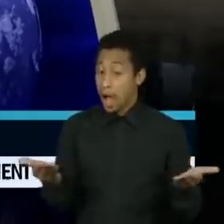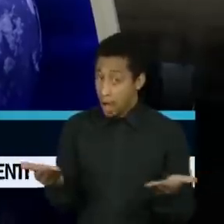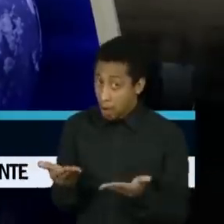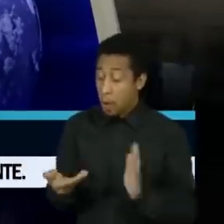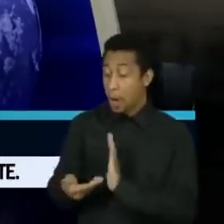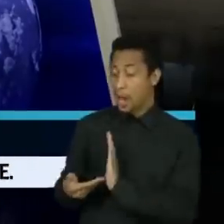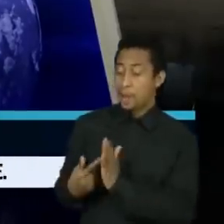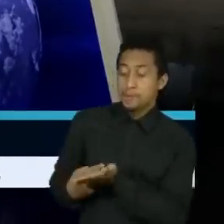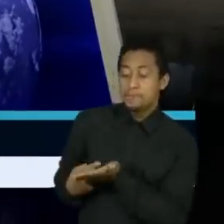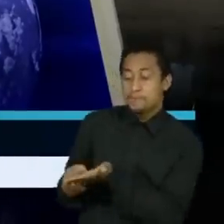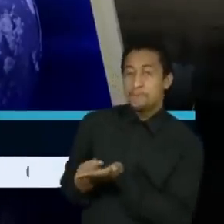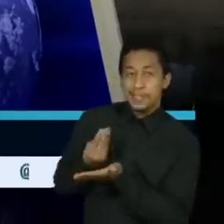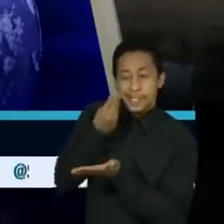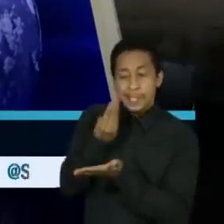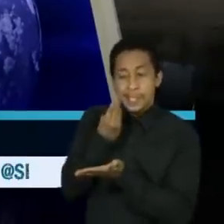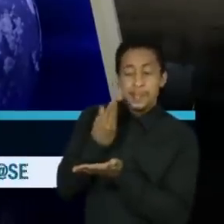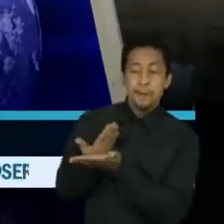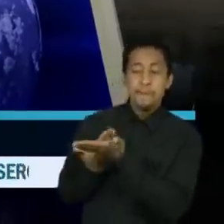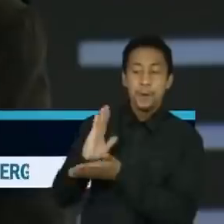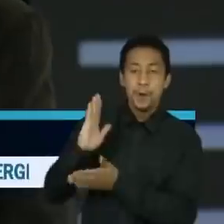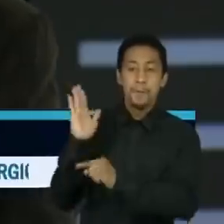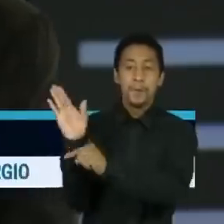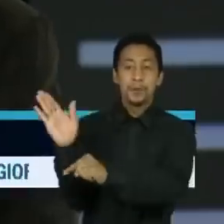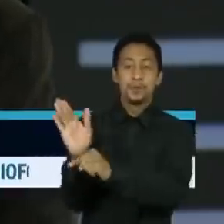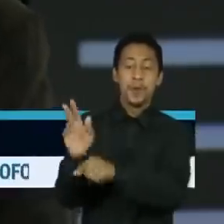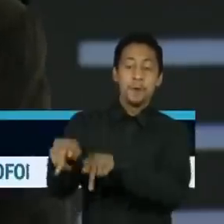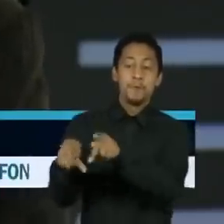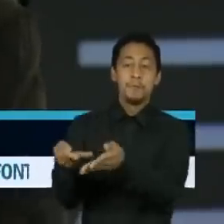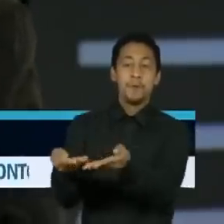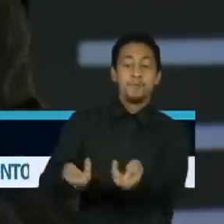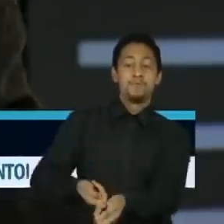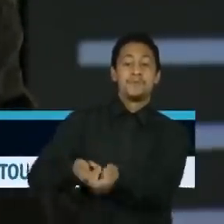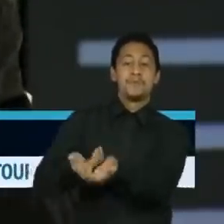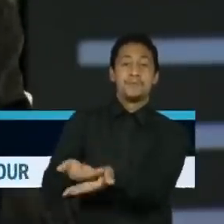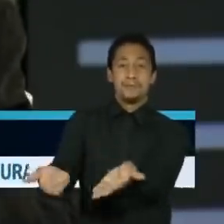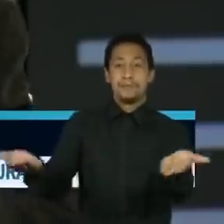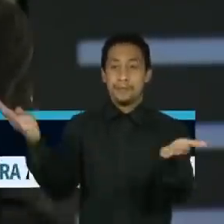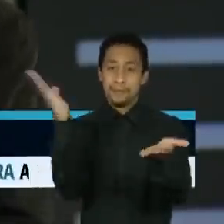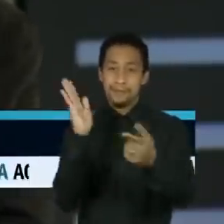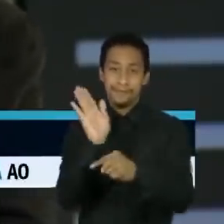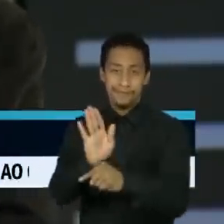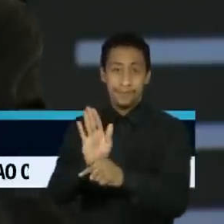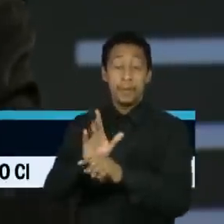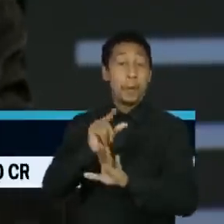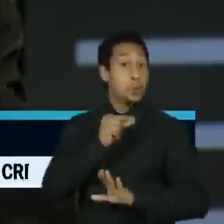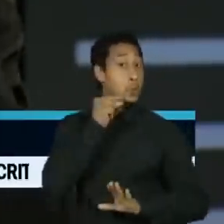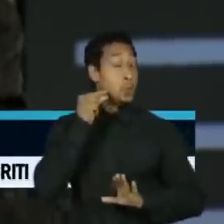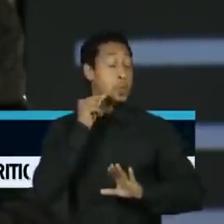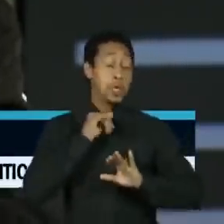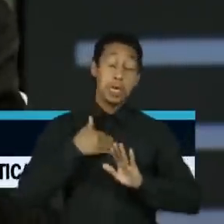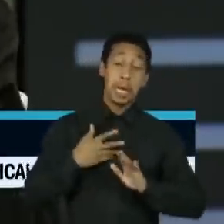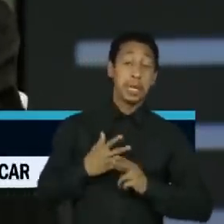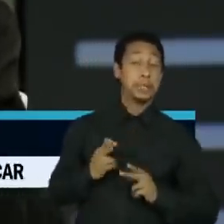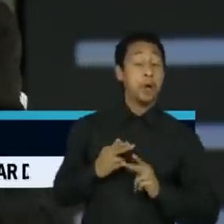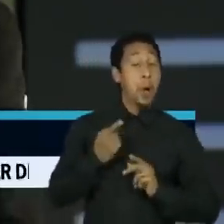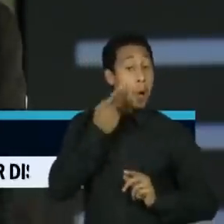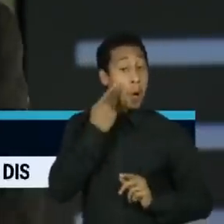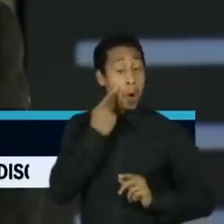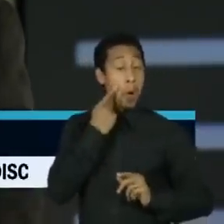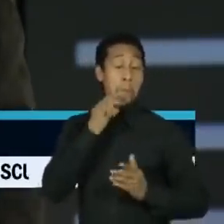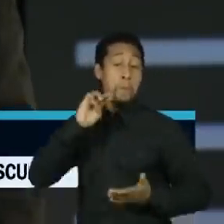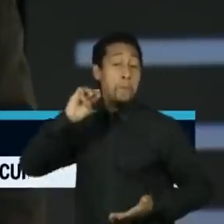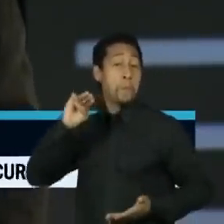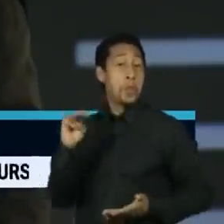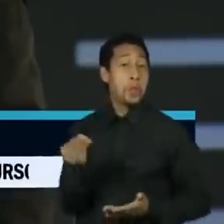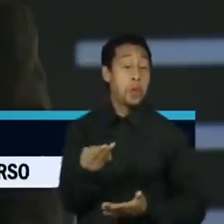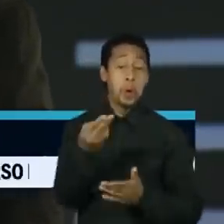dele junto à população, né? Se ele consegue distribuir esse Auxílio Brasil. Aí o Lira fala, não, porque tem não sei quantos milhões de brasileiros passando